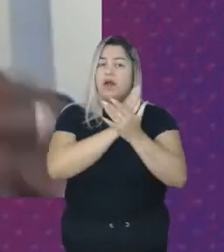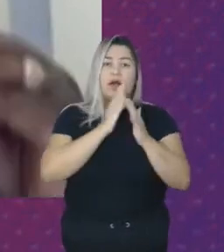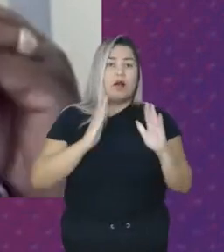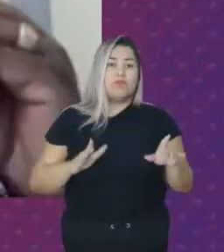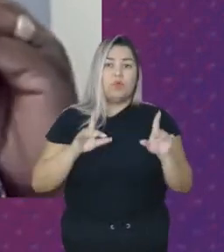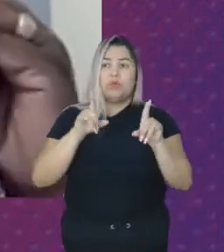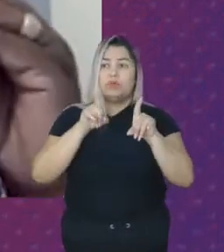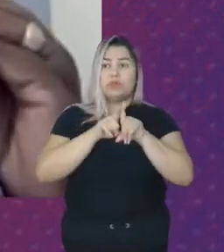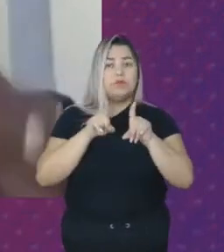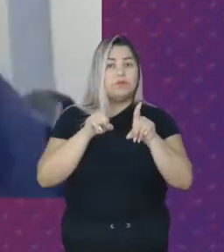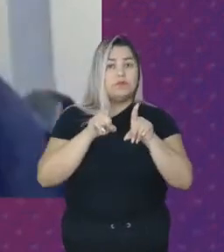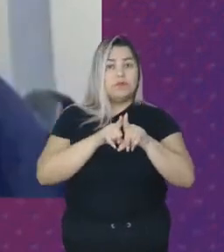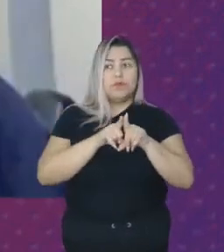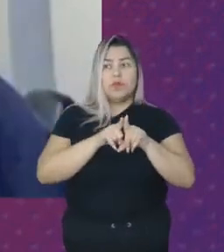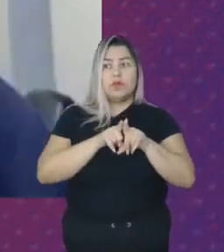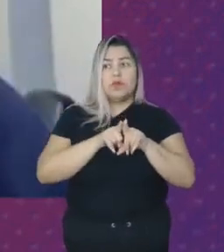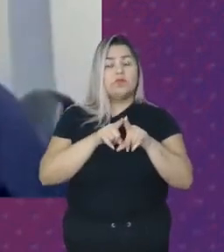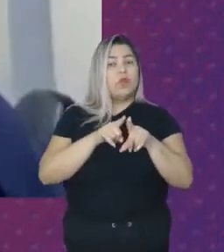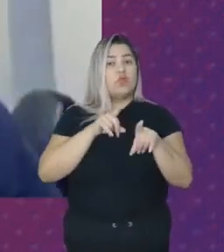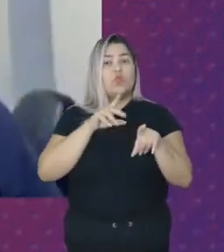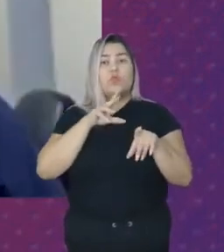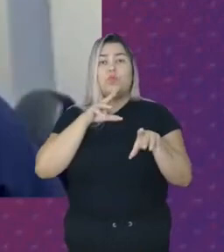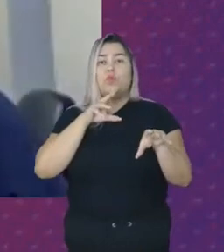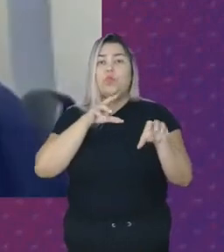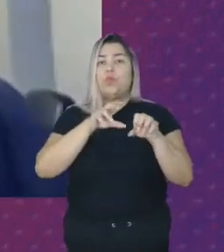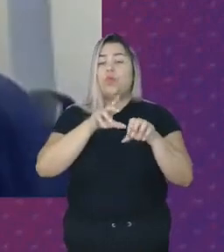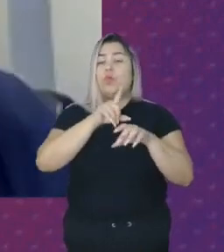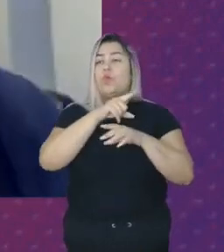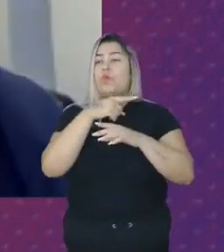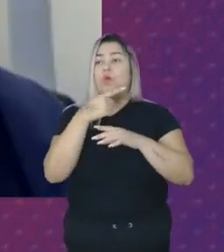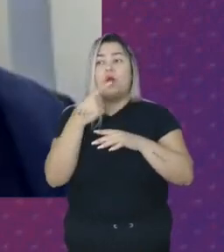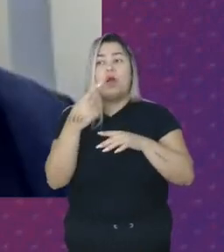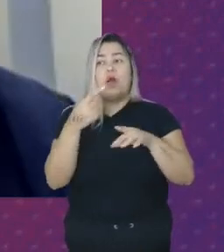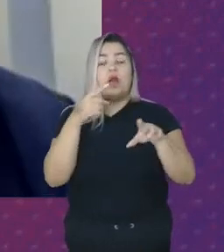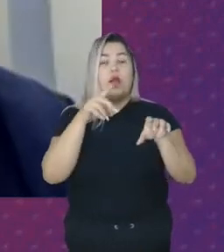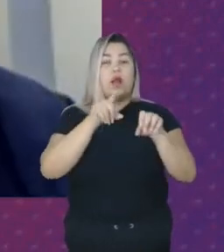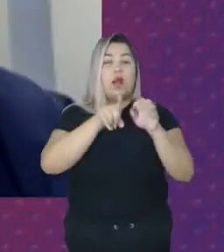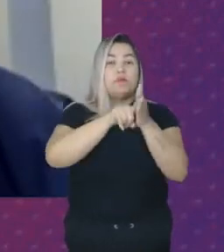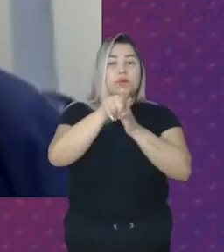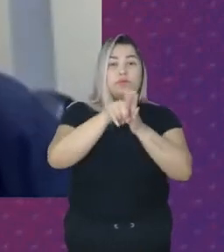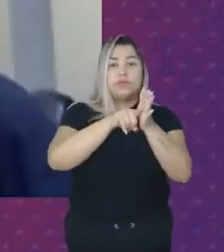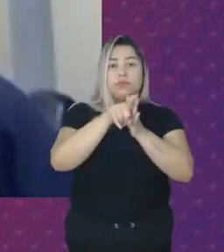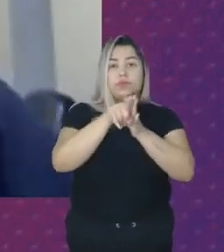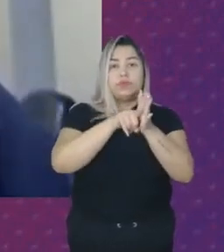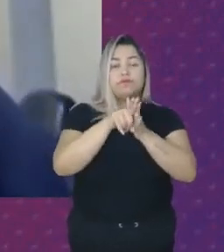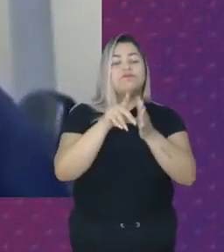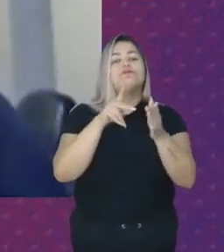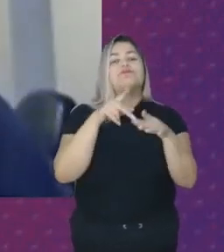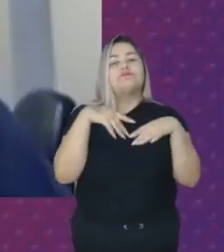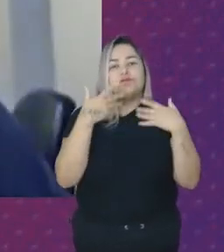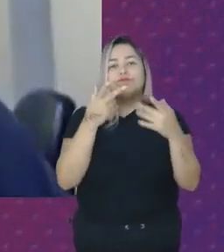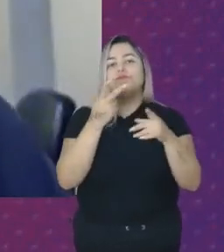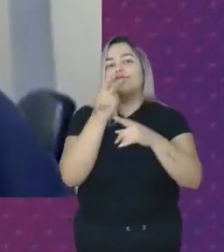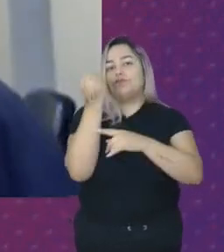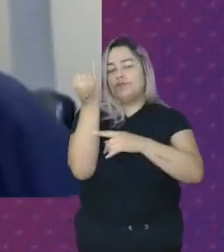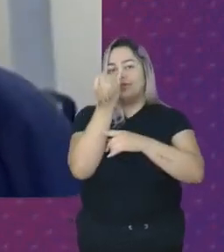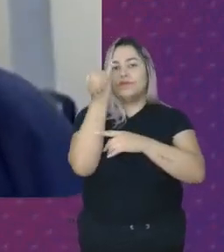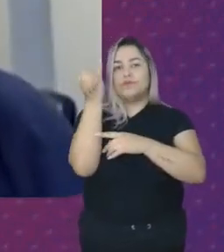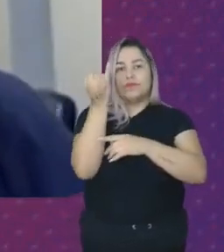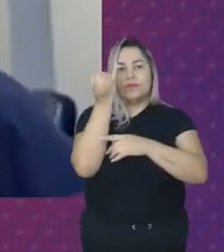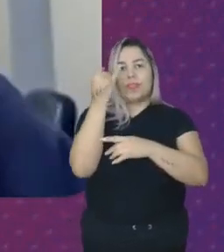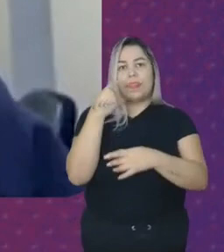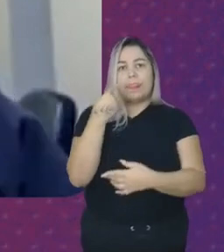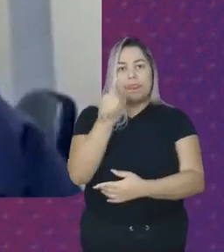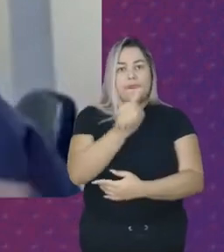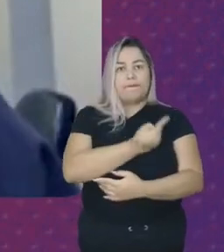gente, feriu de morte o financiamento para as pesquisas. Então, é importante a gente entender